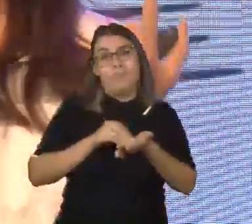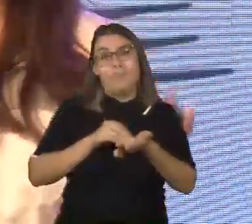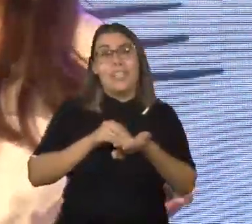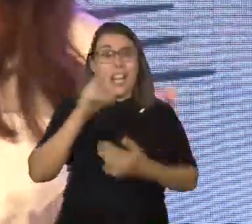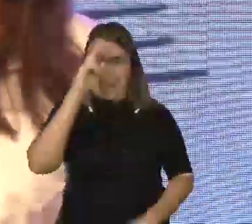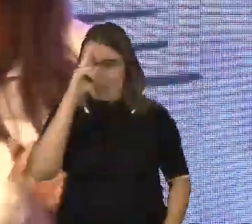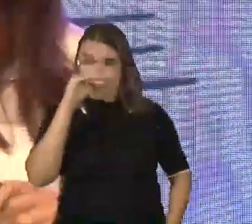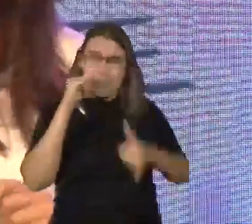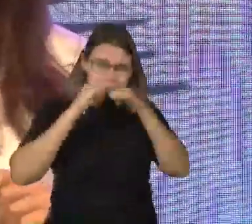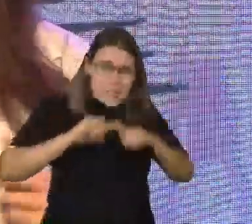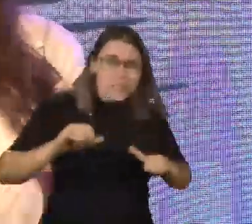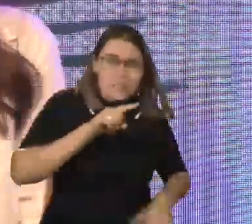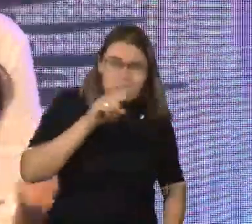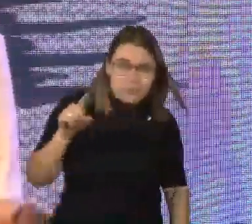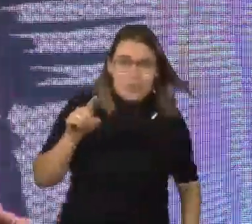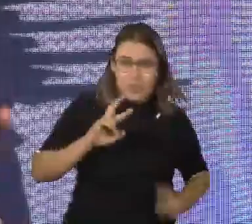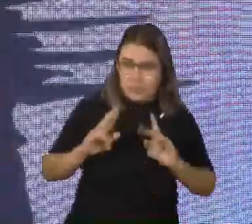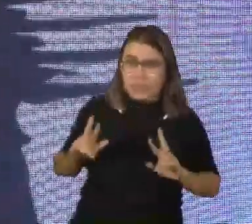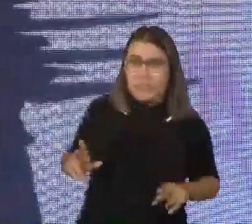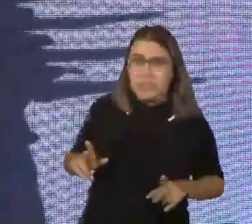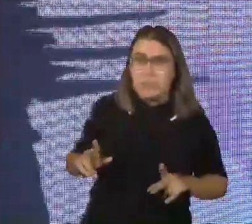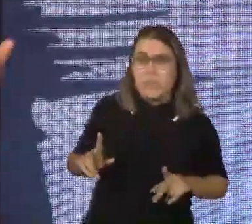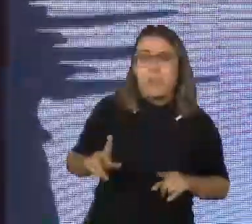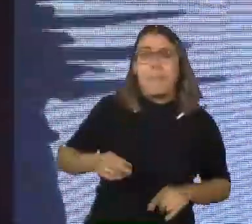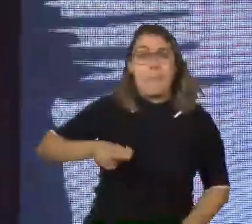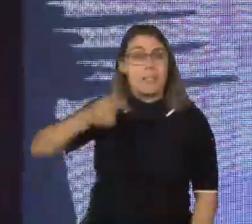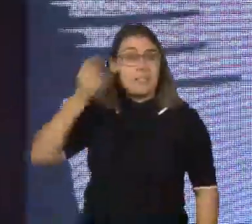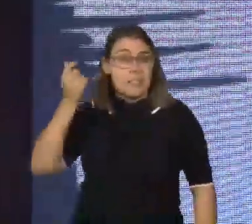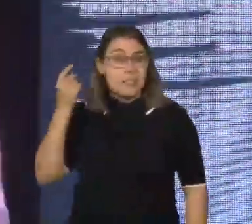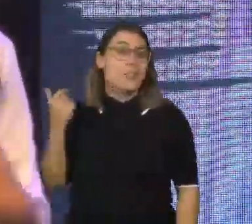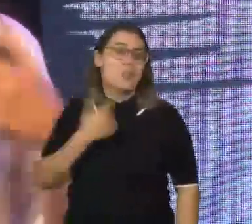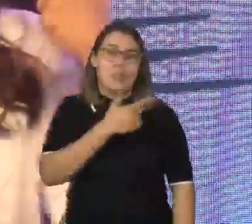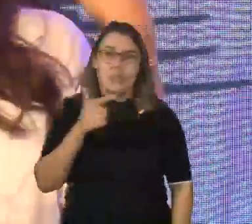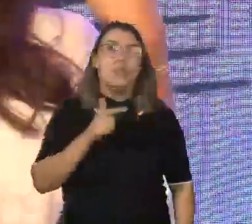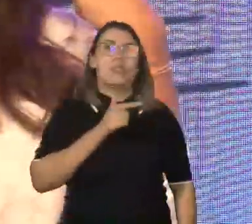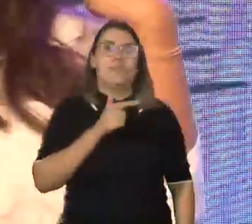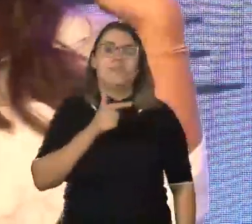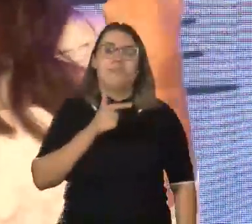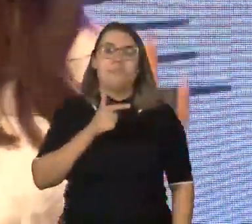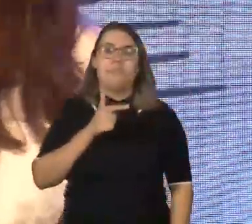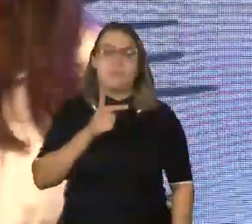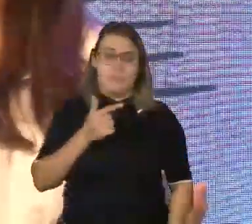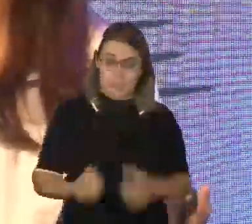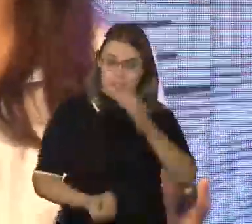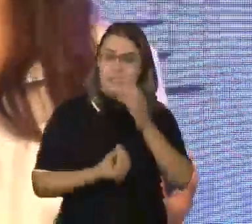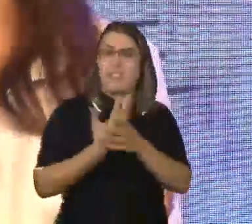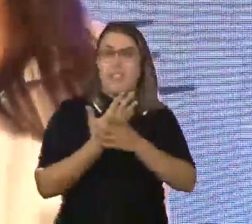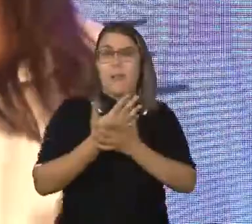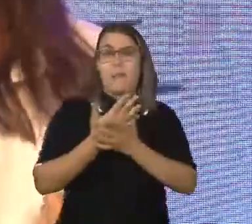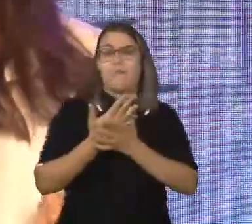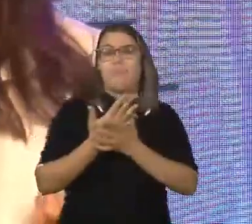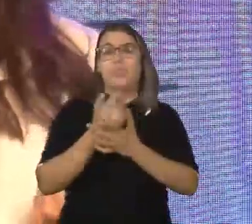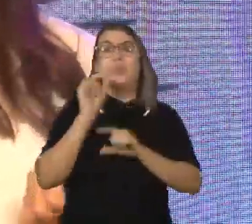os paradigmas mudaram? Se a gente não convivia com as pessoas diferentes, nós criamos uma série de preconceitos